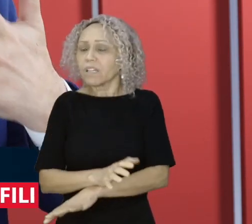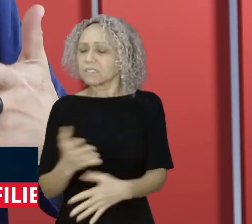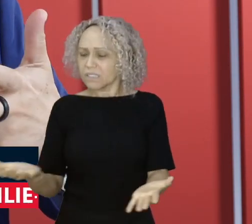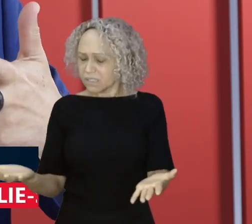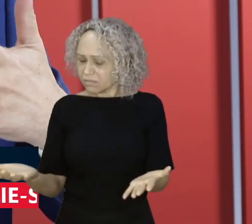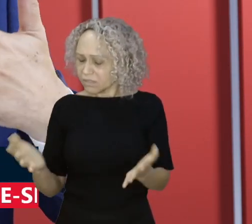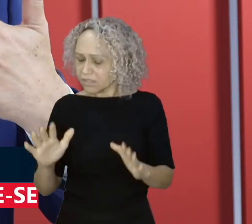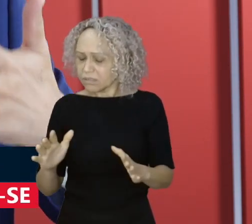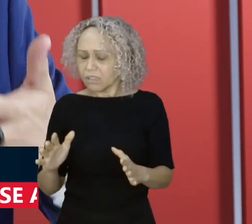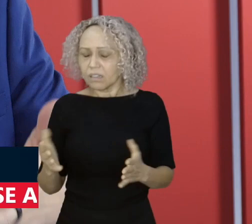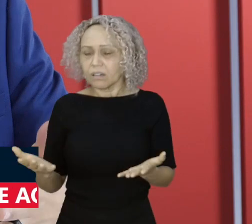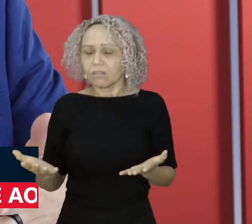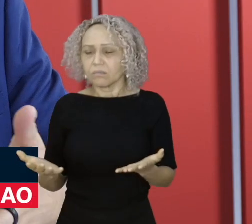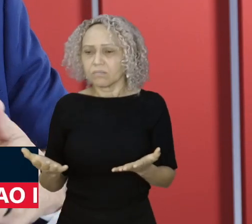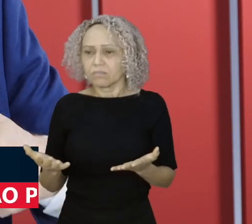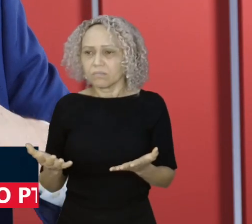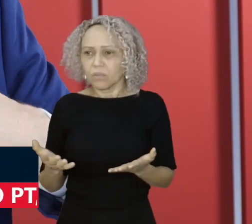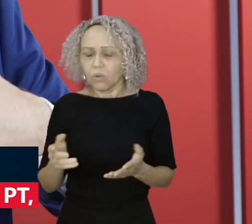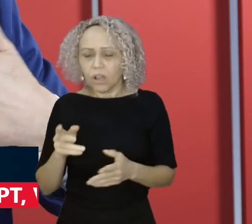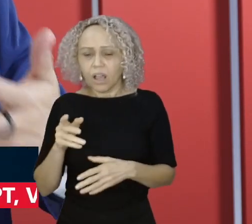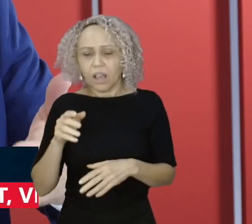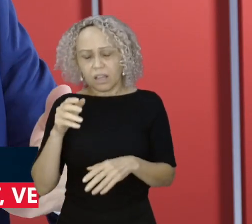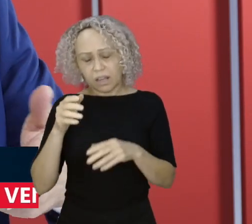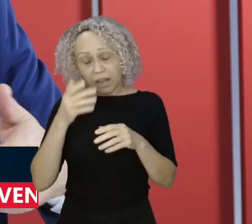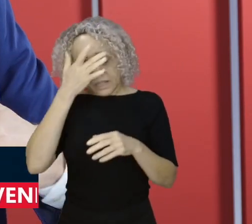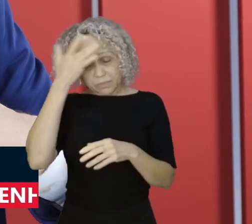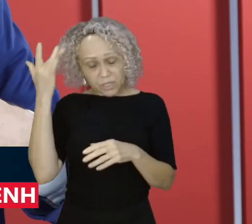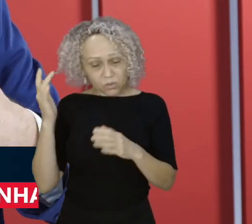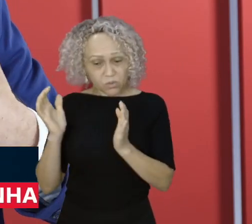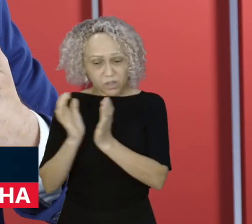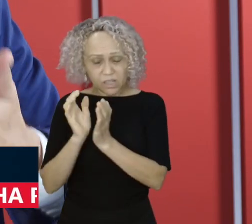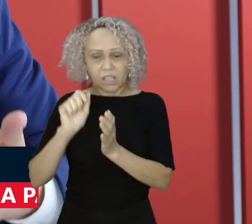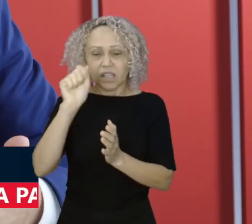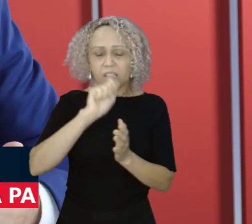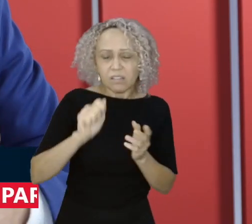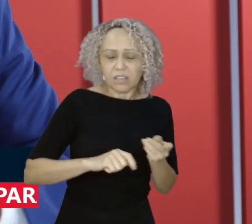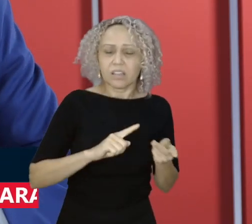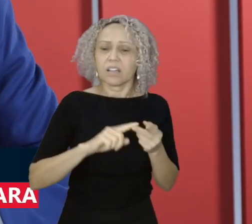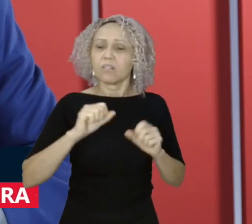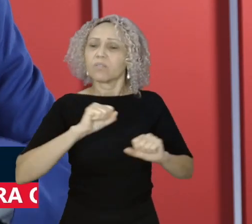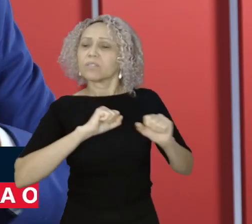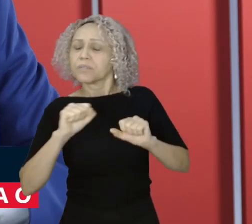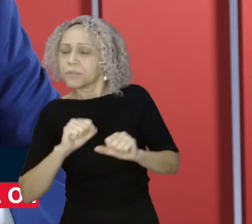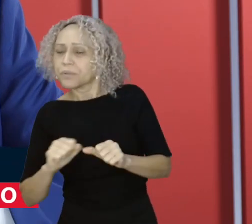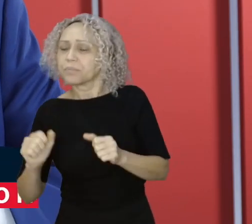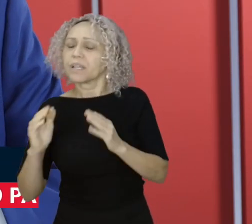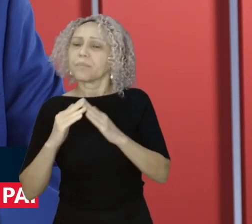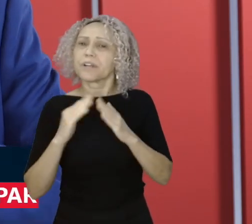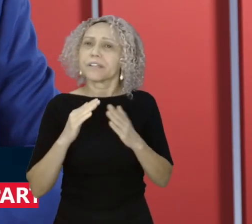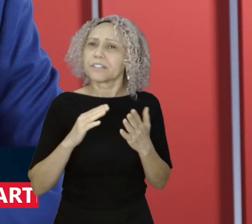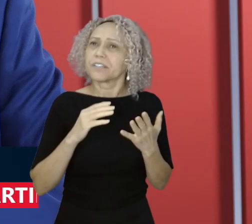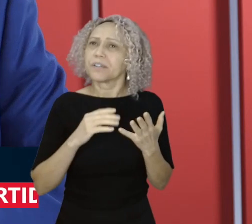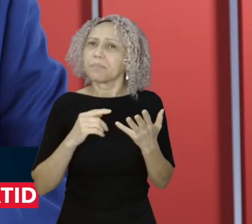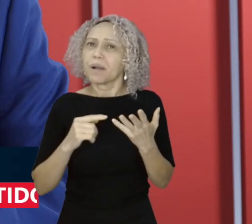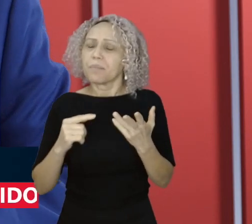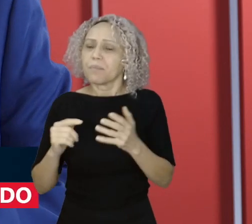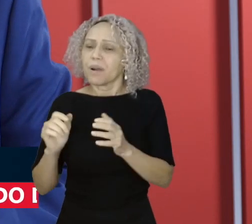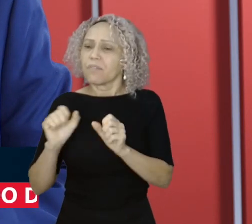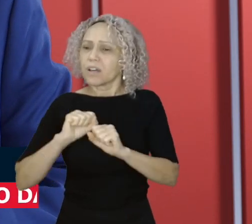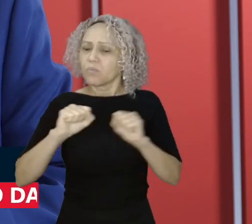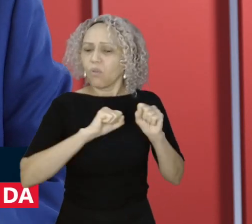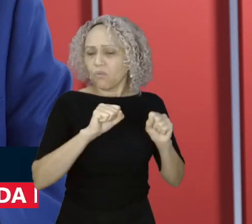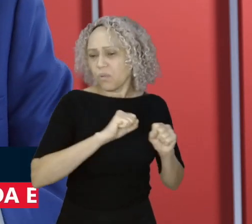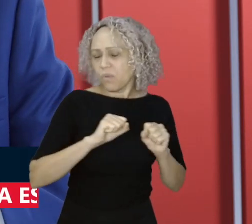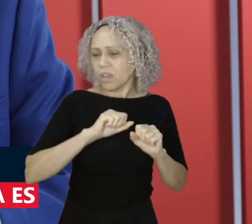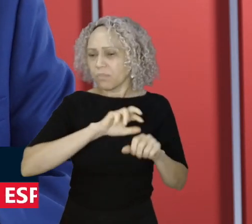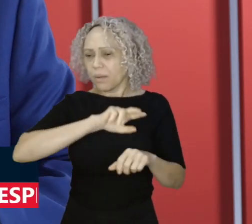de luta nos bairros e favelas, União de Moradia, Movimento Nacional de Luta pela Moradia, esses movimentos cunharam uma expressão,